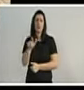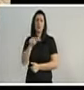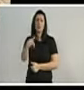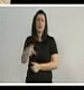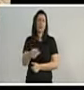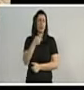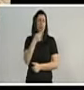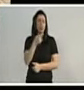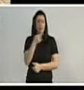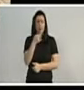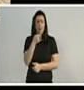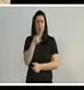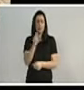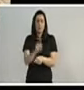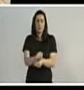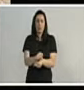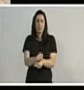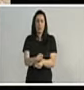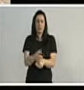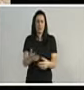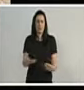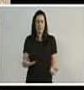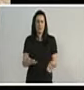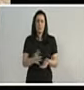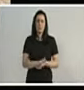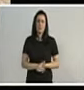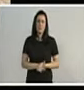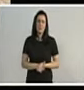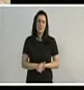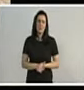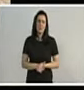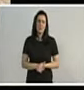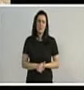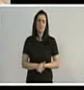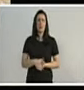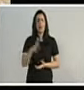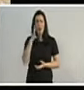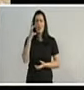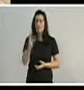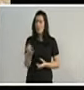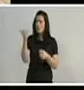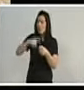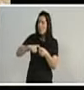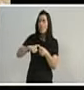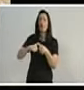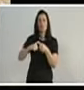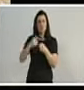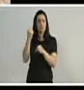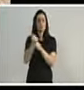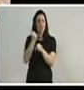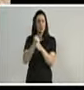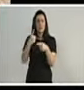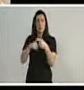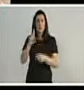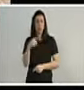a gente comentar sobre isso fazer o elogio aqui que a coisa paralisou a gente chama atenção para a retomada das obras porque a gente está